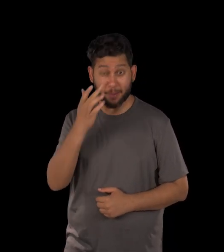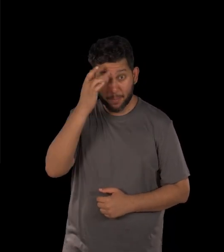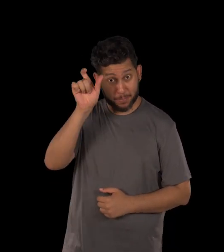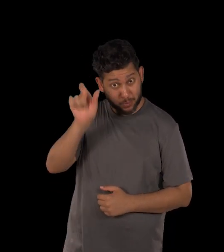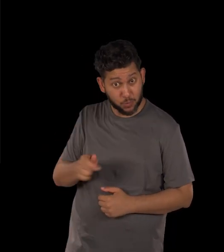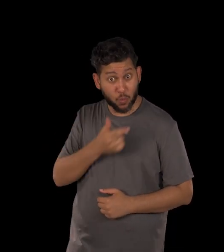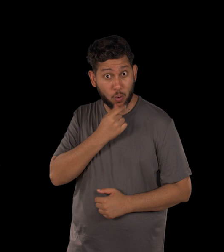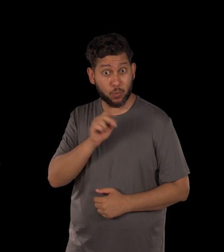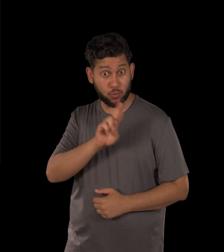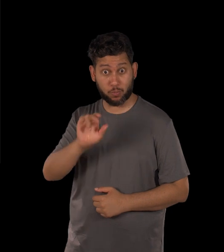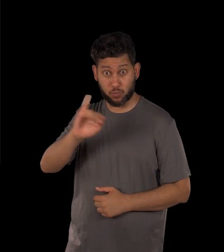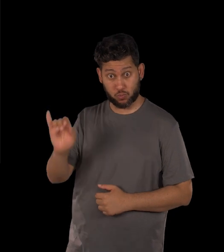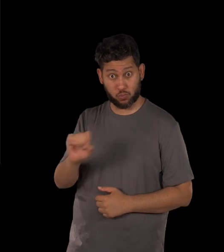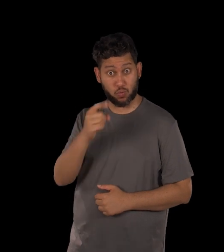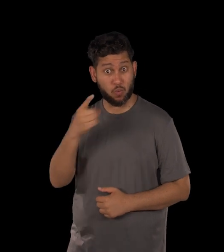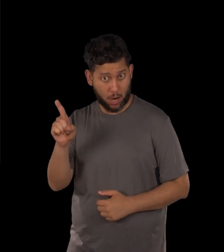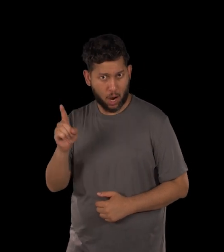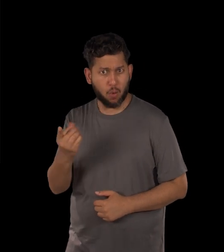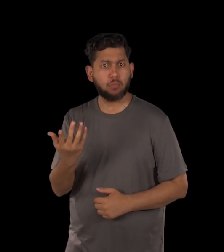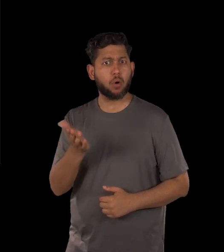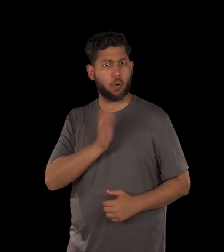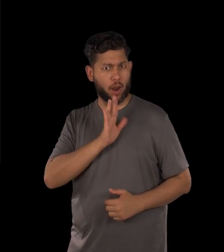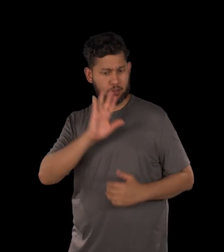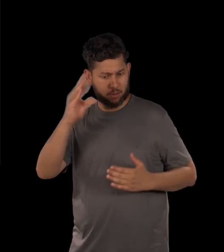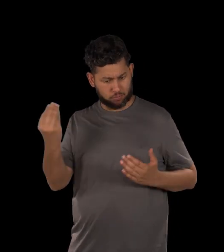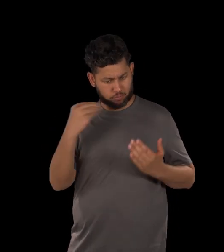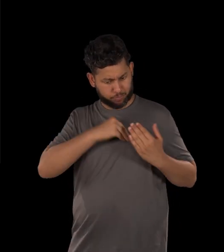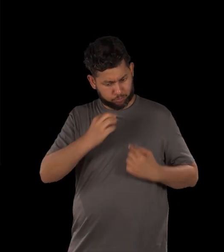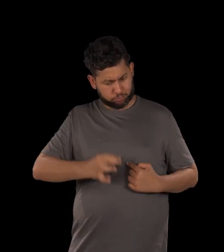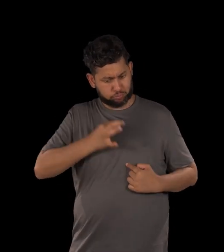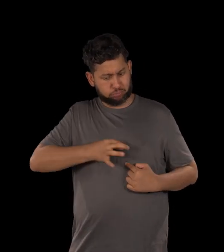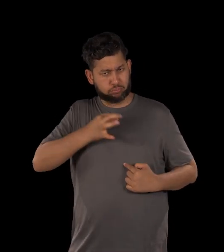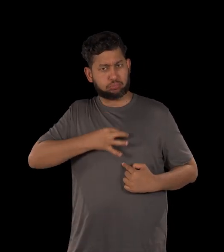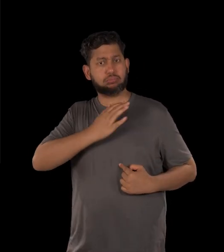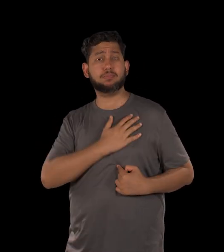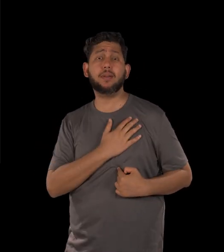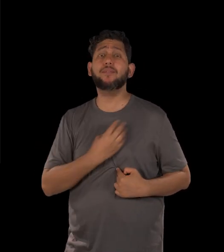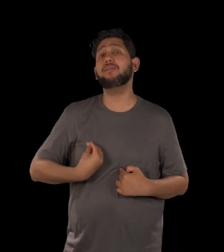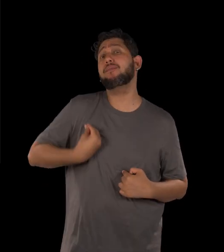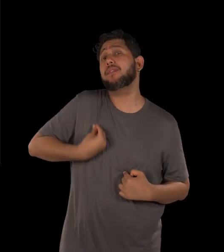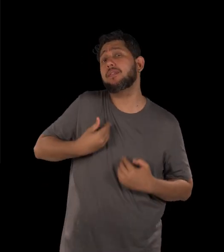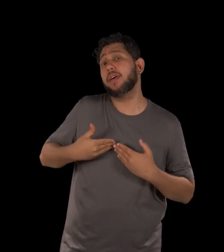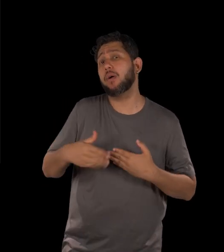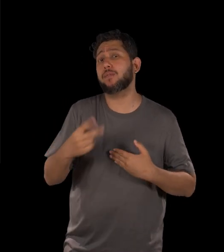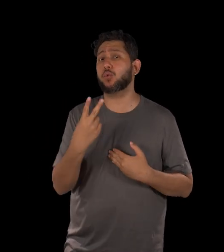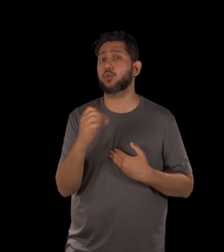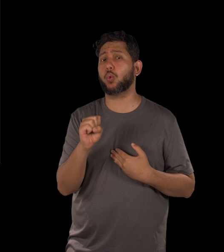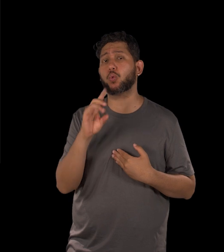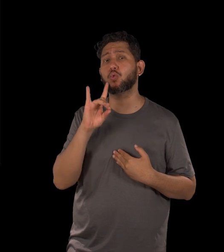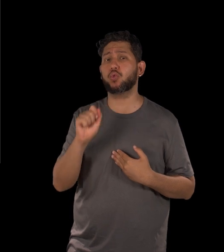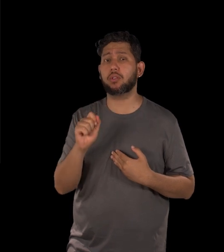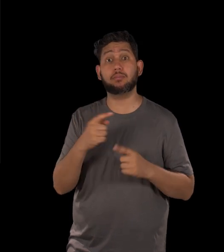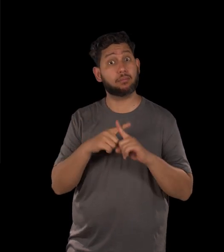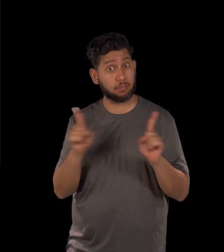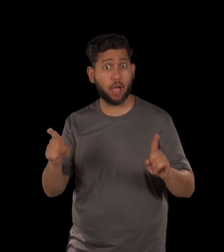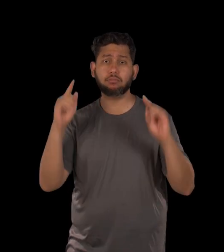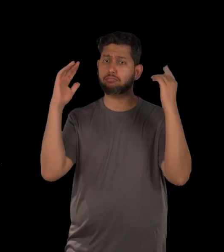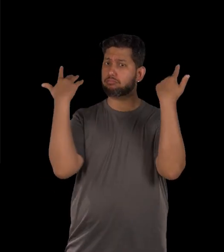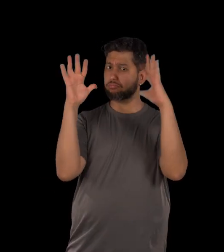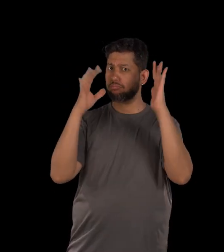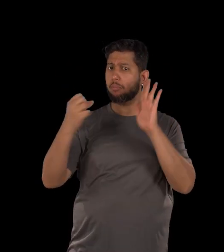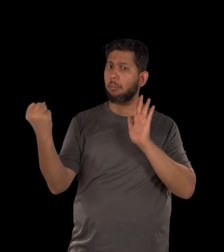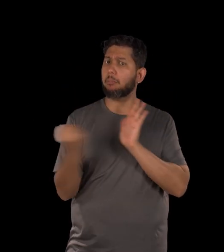Boiadeiro, que recebeu o órgão, teve sobrevida de 28 dias, mas ainda assim Este foi um marco na história da